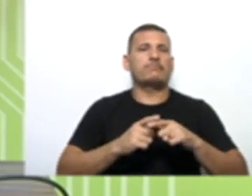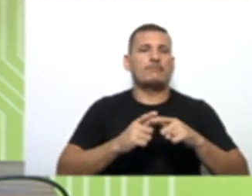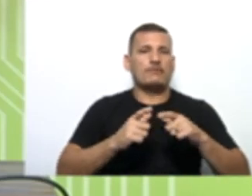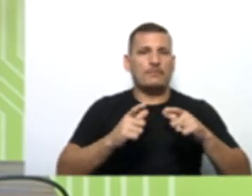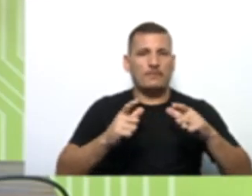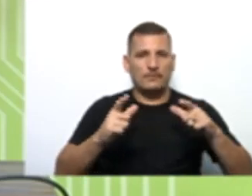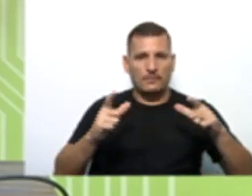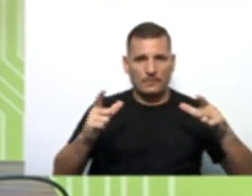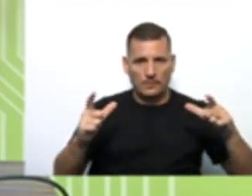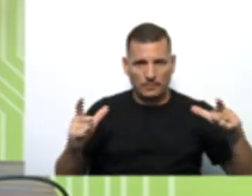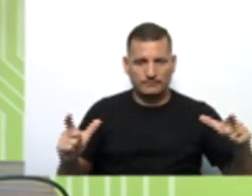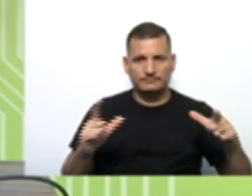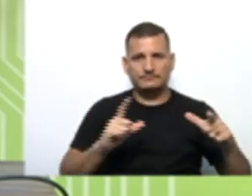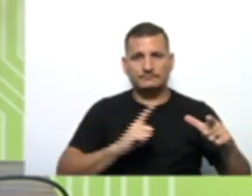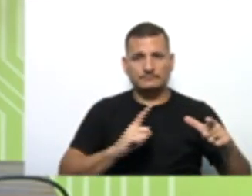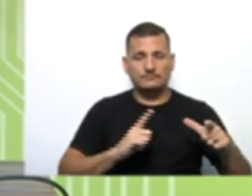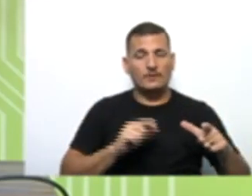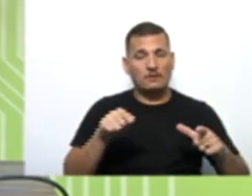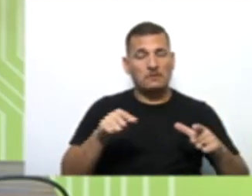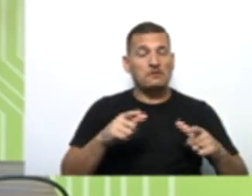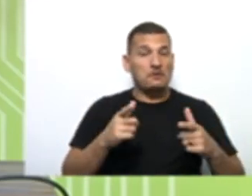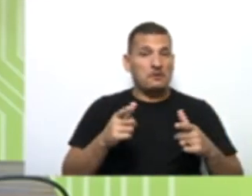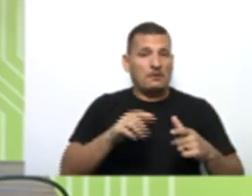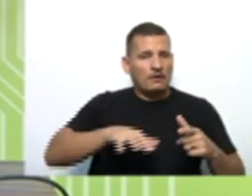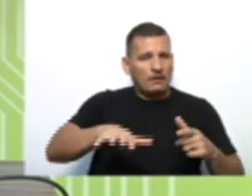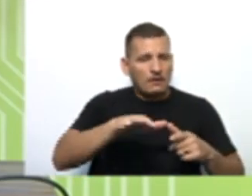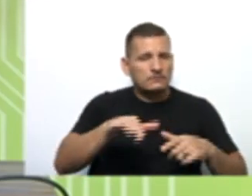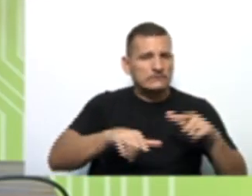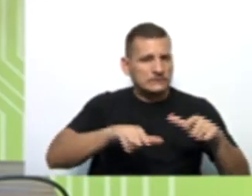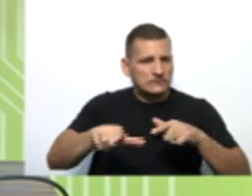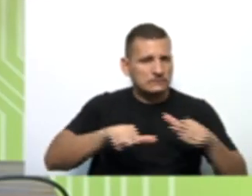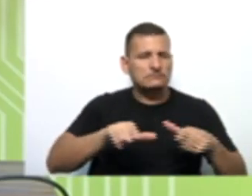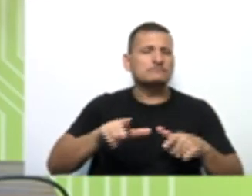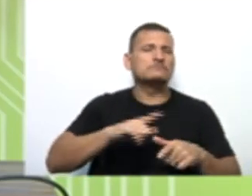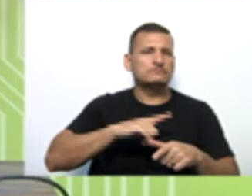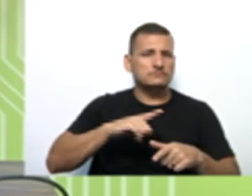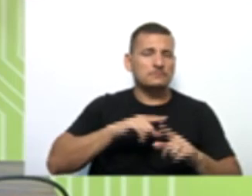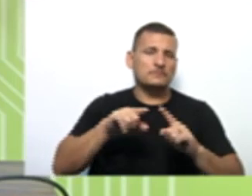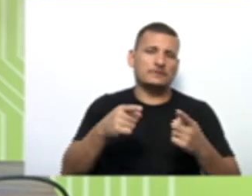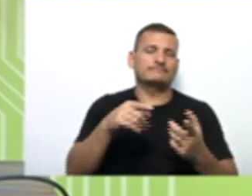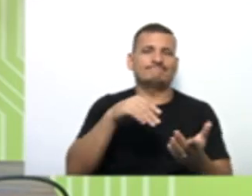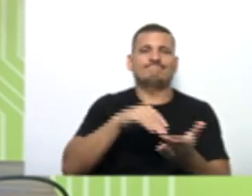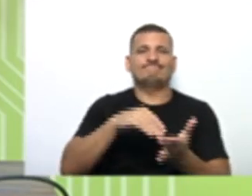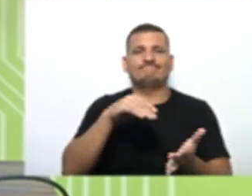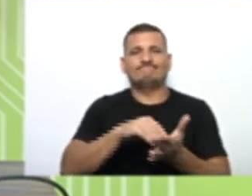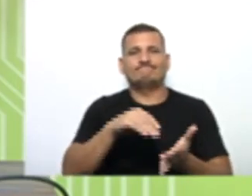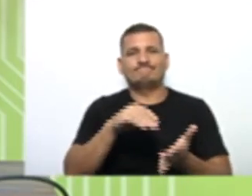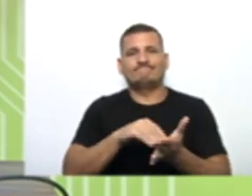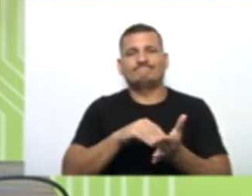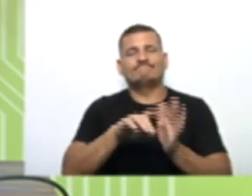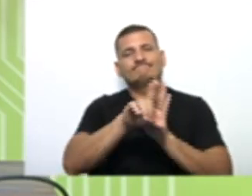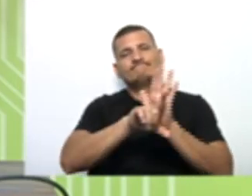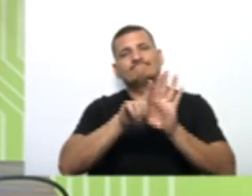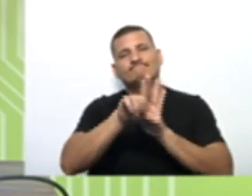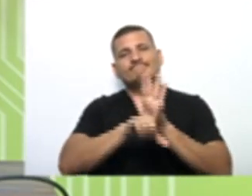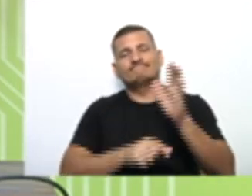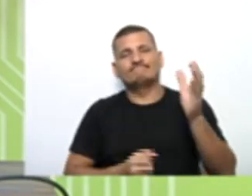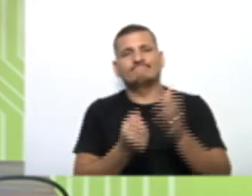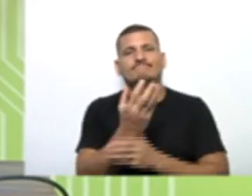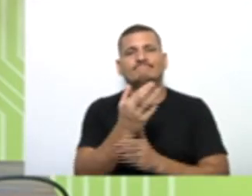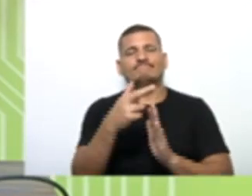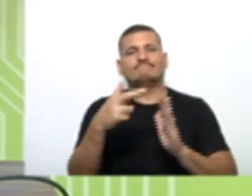expansão, que tem muita perspectiva de atuação, mas não existe regulamentação no Brasil